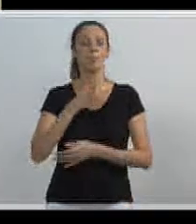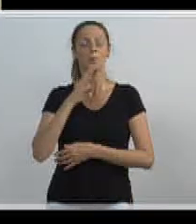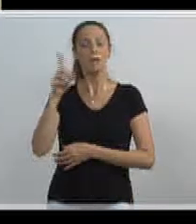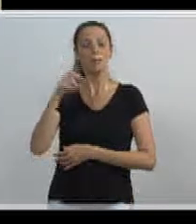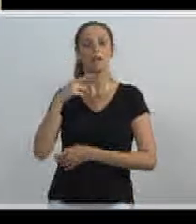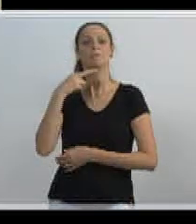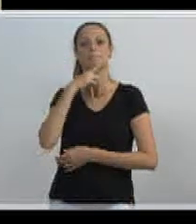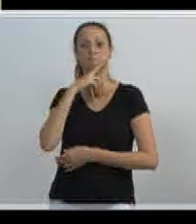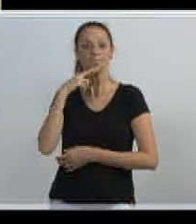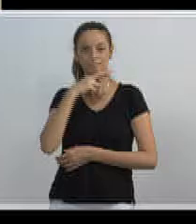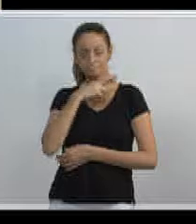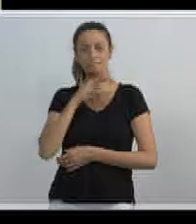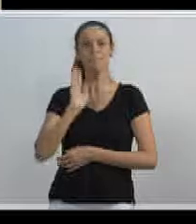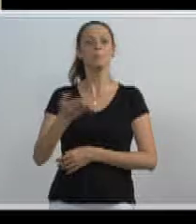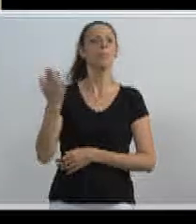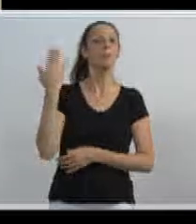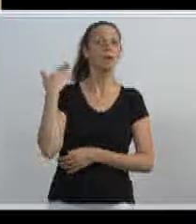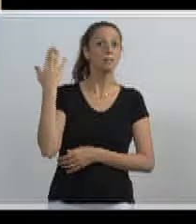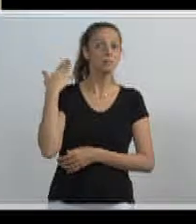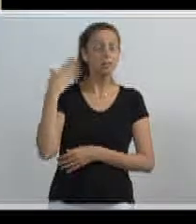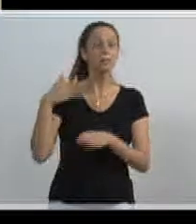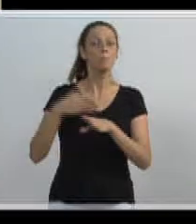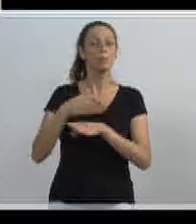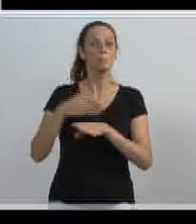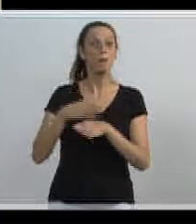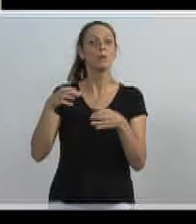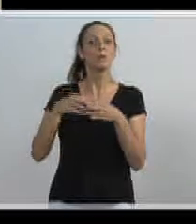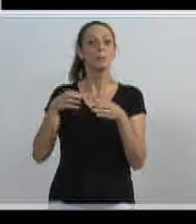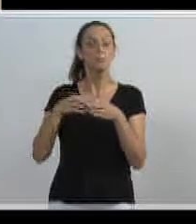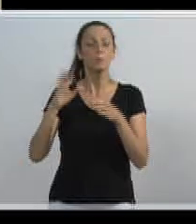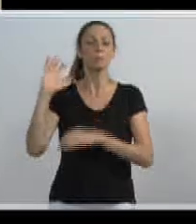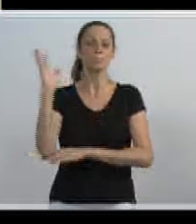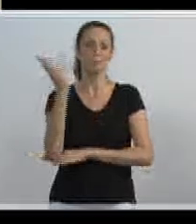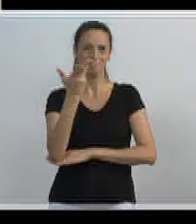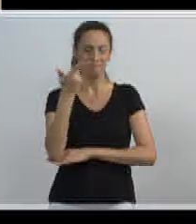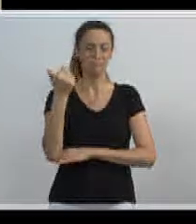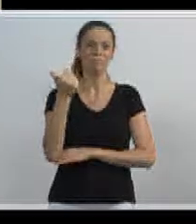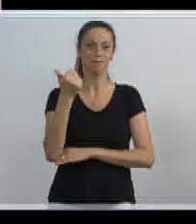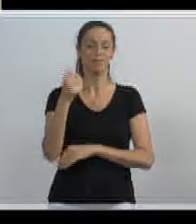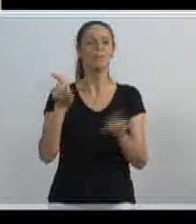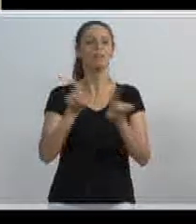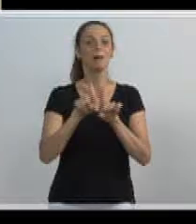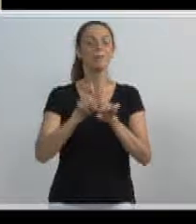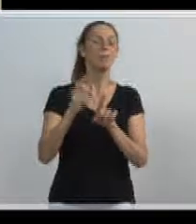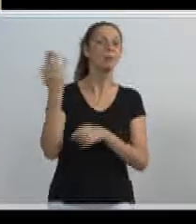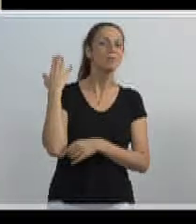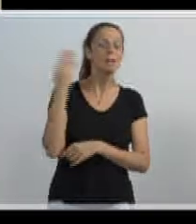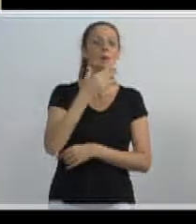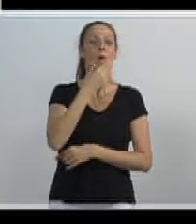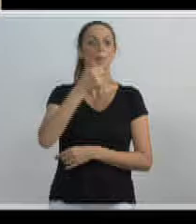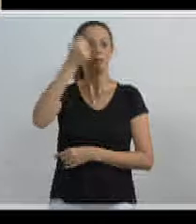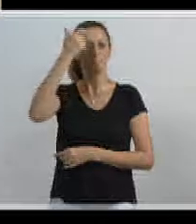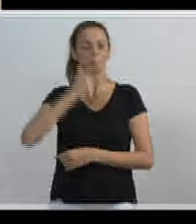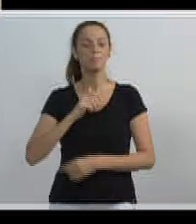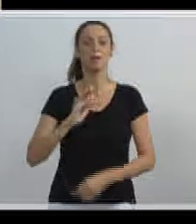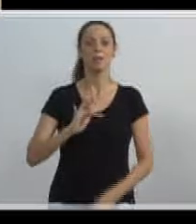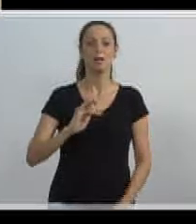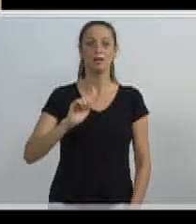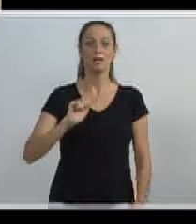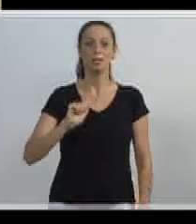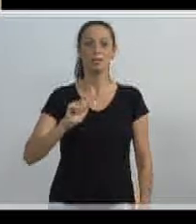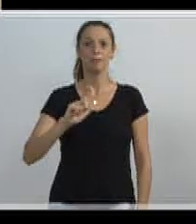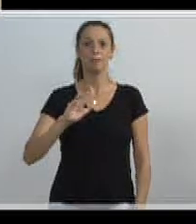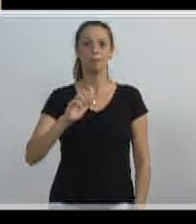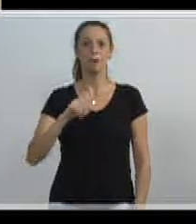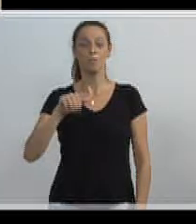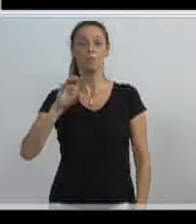entendeu? Passou pela Malve, na época dos bons tempos, na época, para quem não sabe, do Falcão. Então, temos aí realmente um grande elenco representando